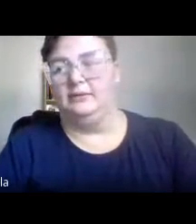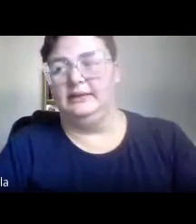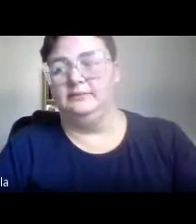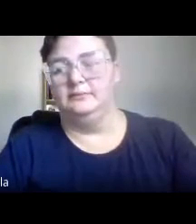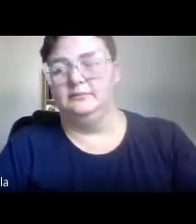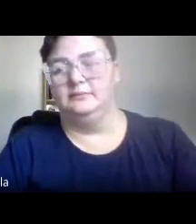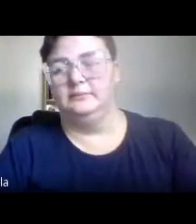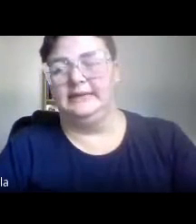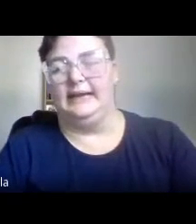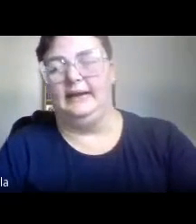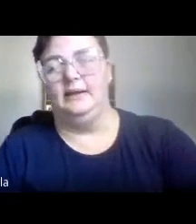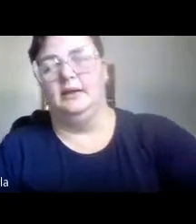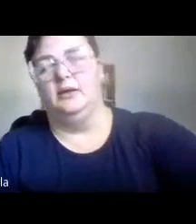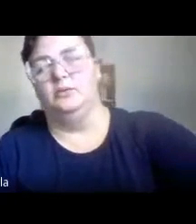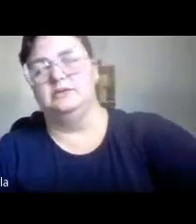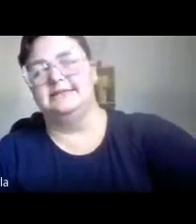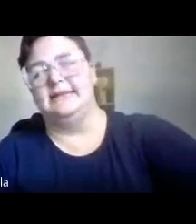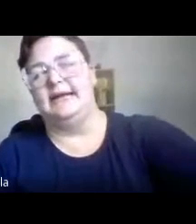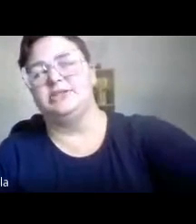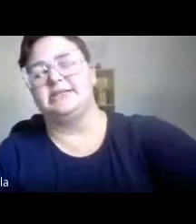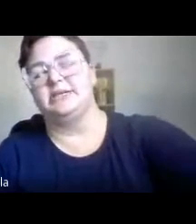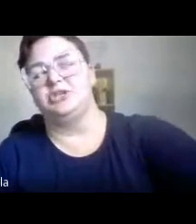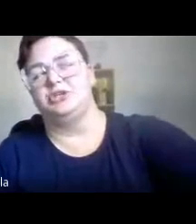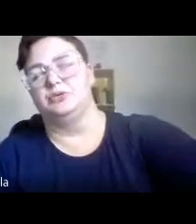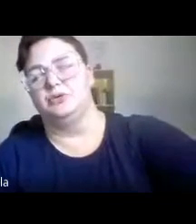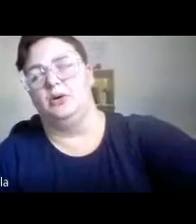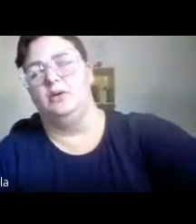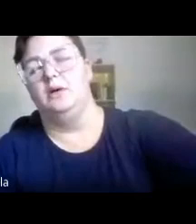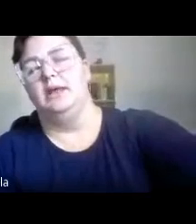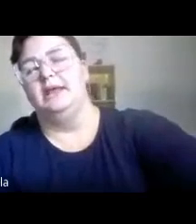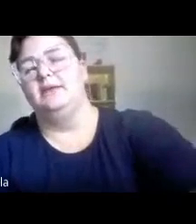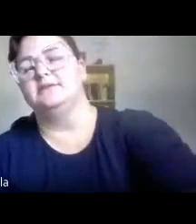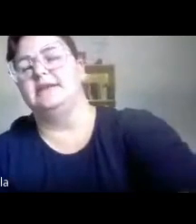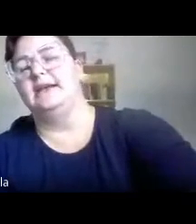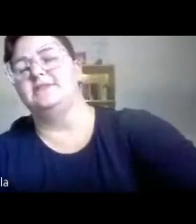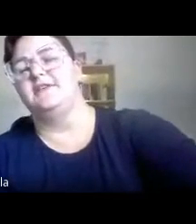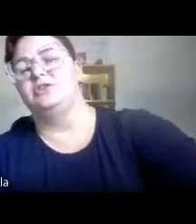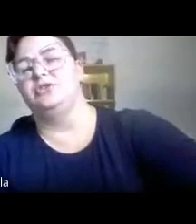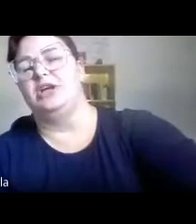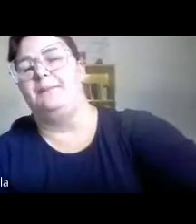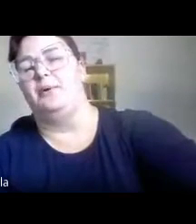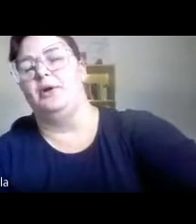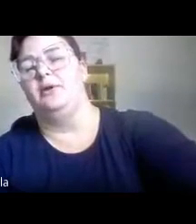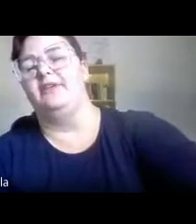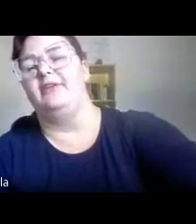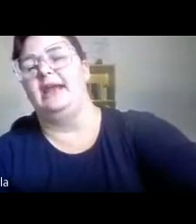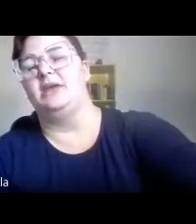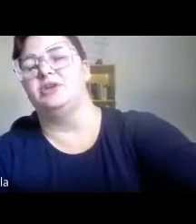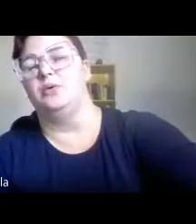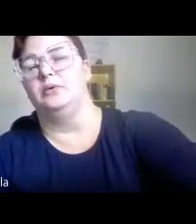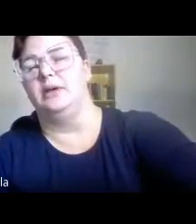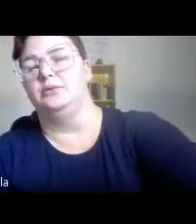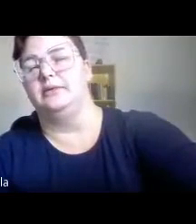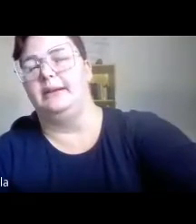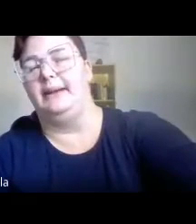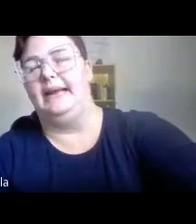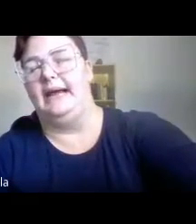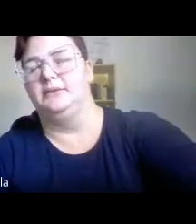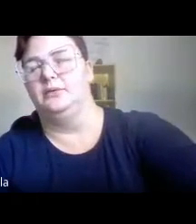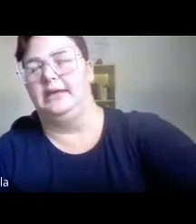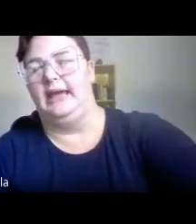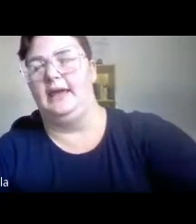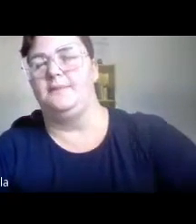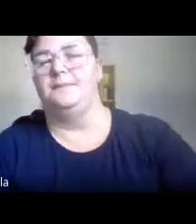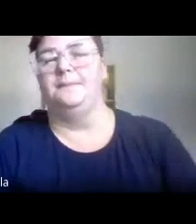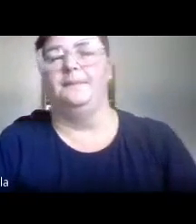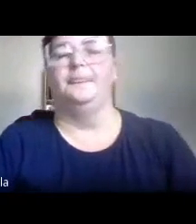última aula, tá? Os slides que a gente usou e os 3 vídeos de apoio referente ao conteúdo